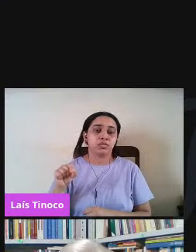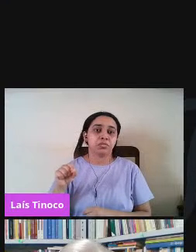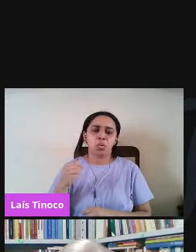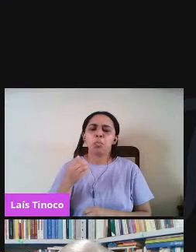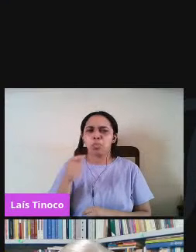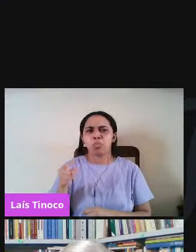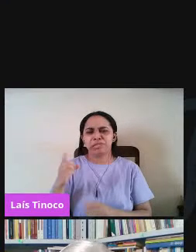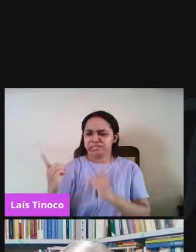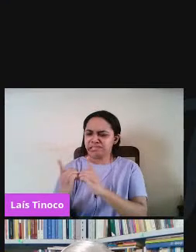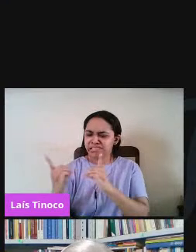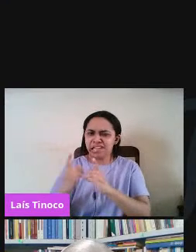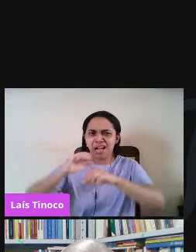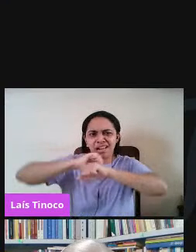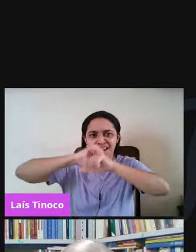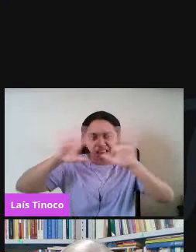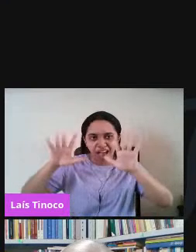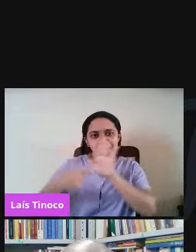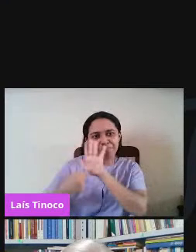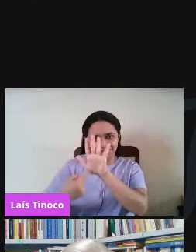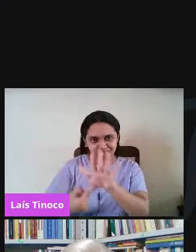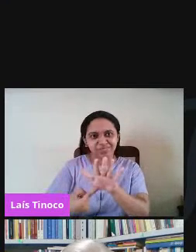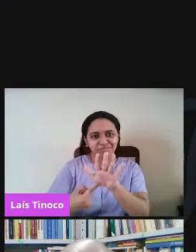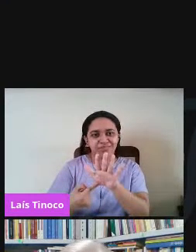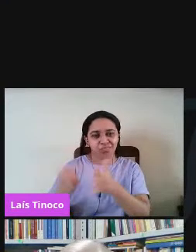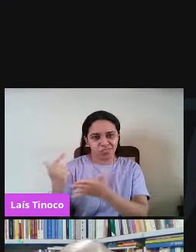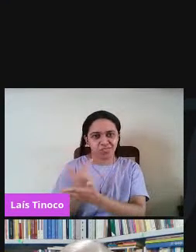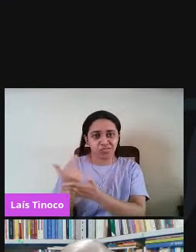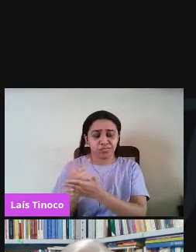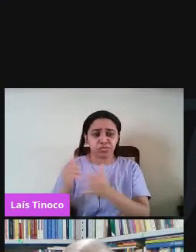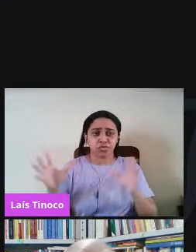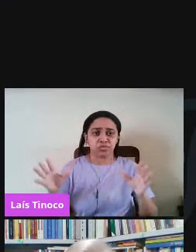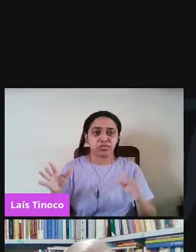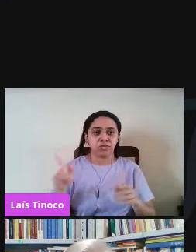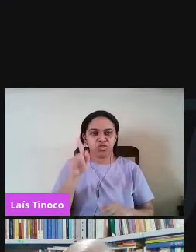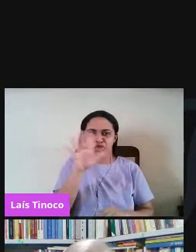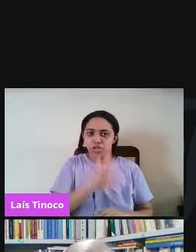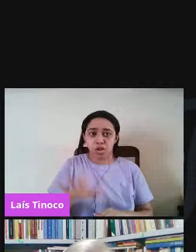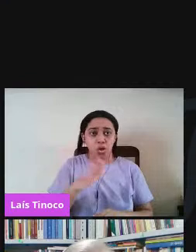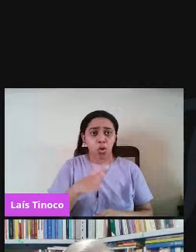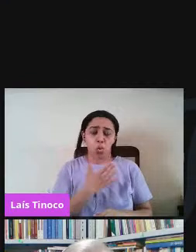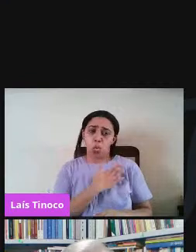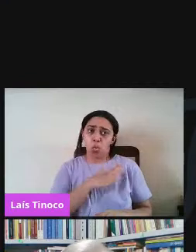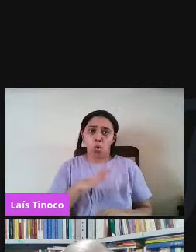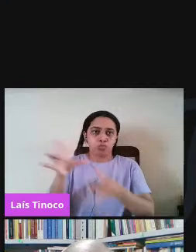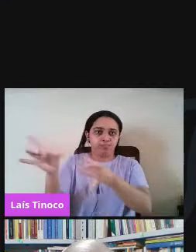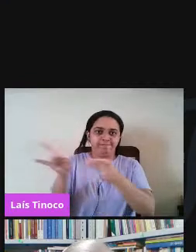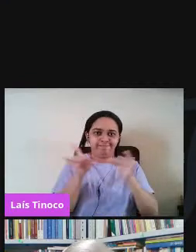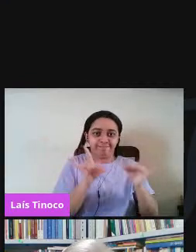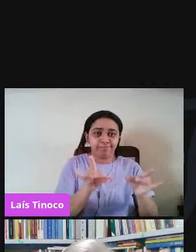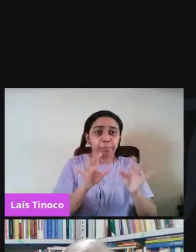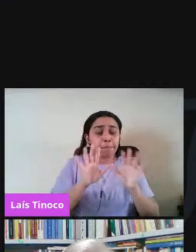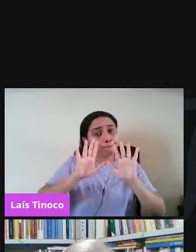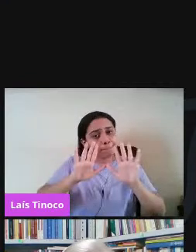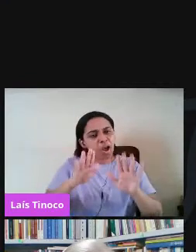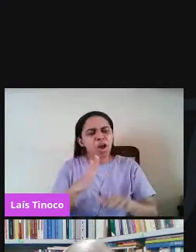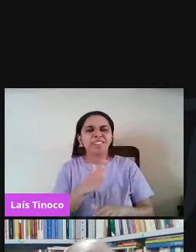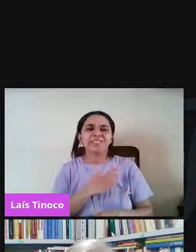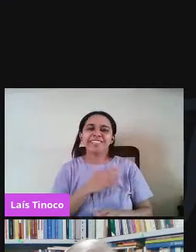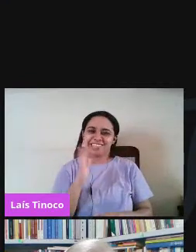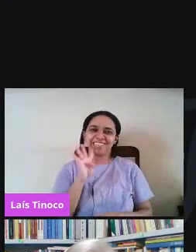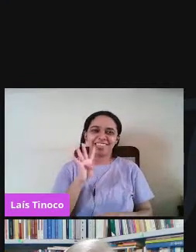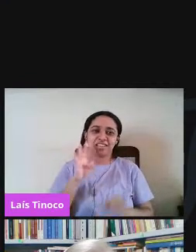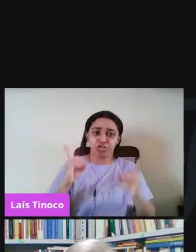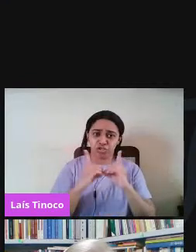didático a forma que ela trouxe. Então, eu coloco aí, em geral, não gosto de fazer ápode, mas achei muito didático e